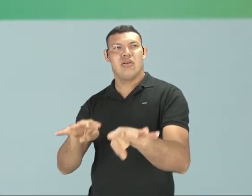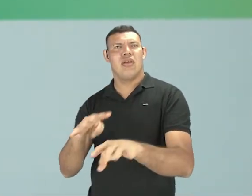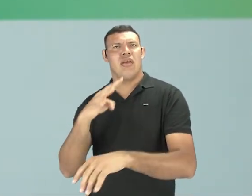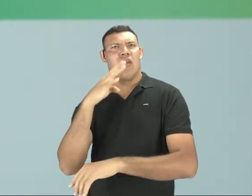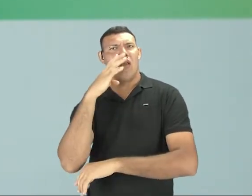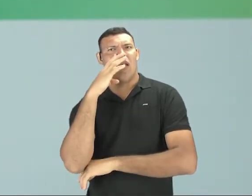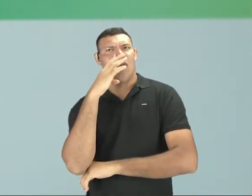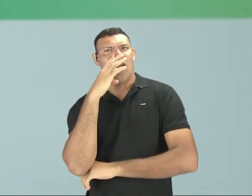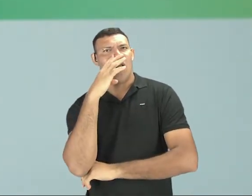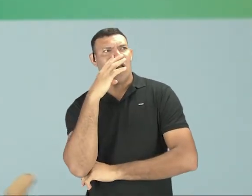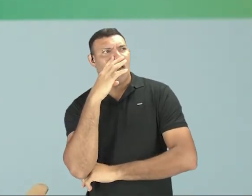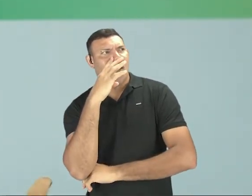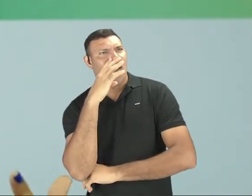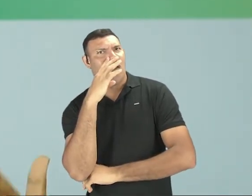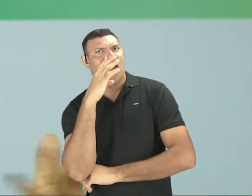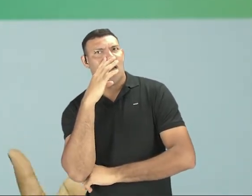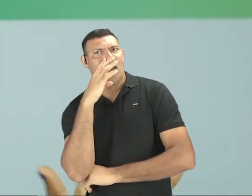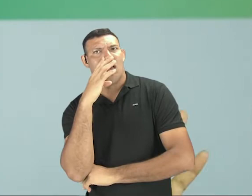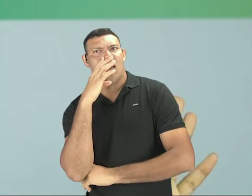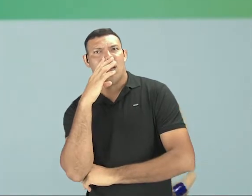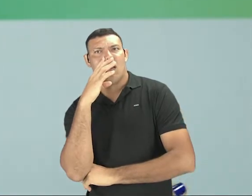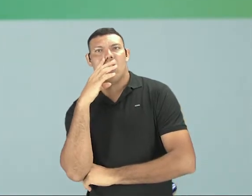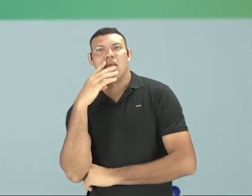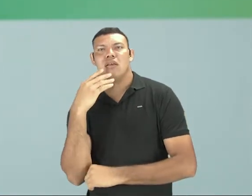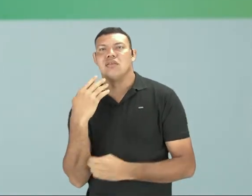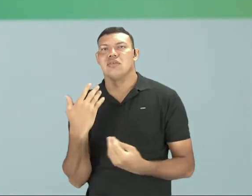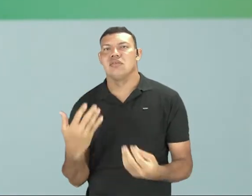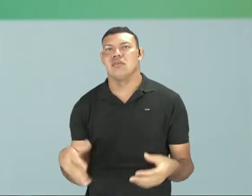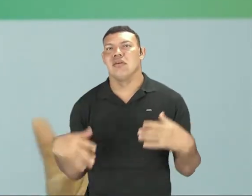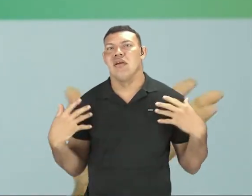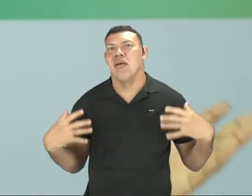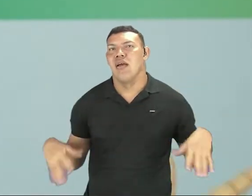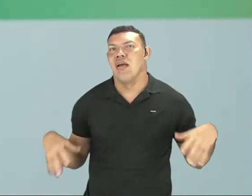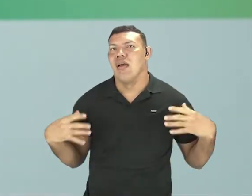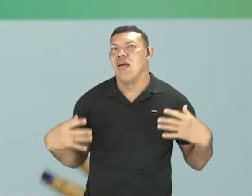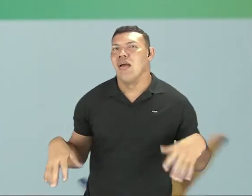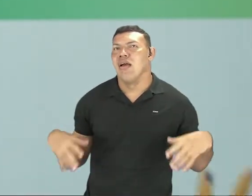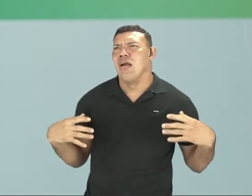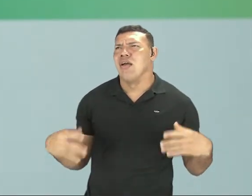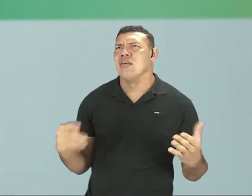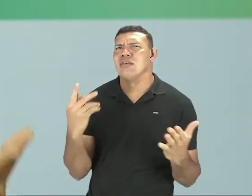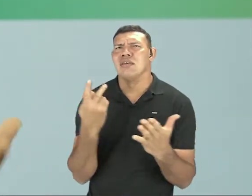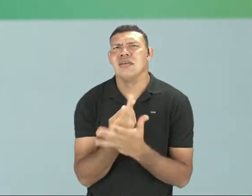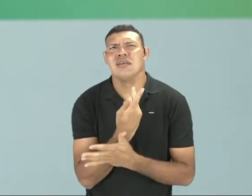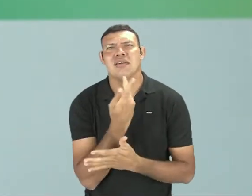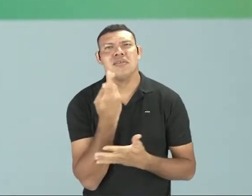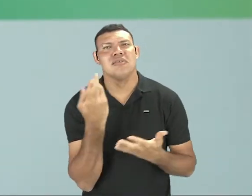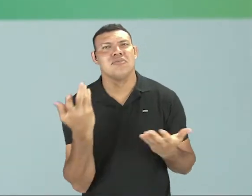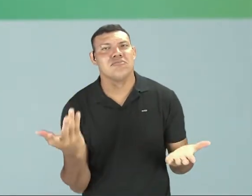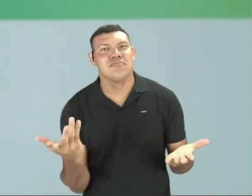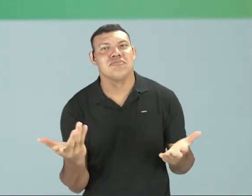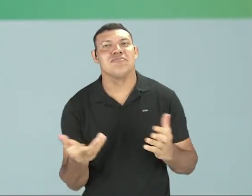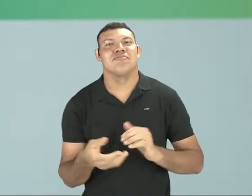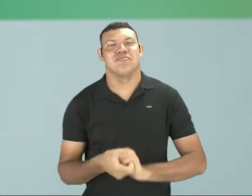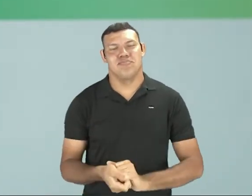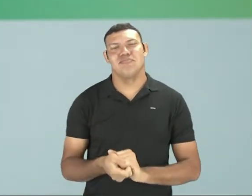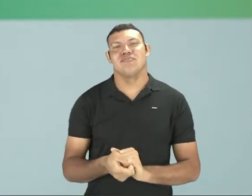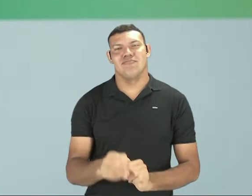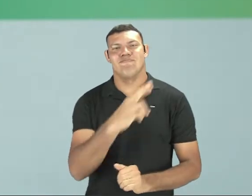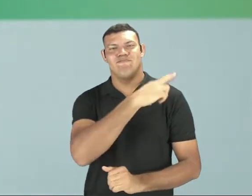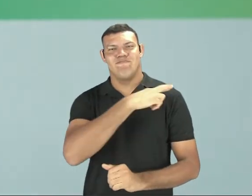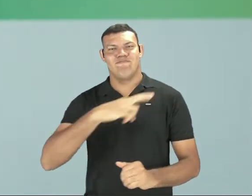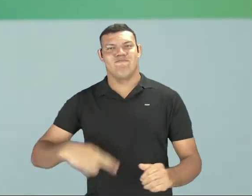eles são tidos aí como os bestializados, né? Oh, o que é isso que está acontecendo? De fato, então, era essa